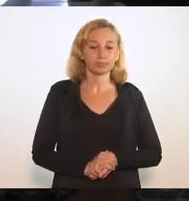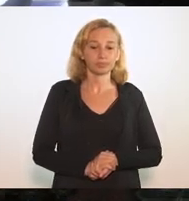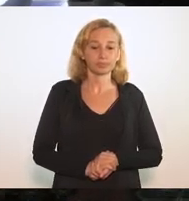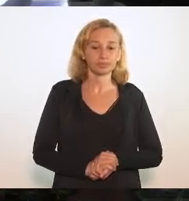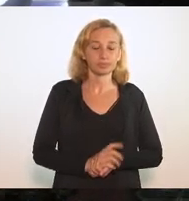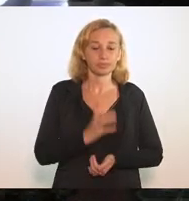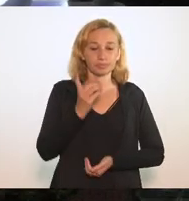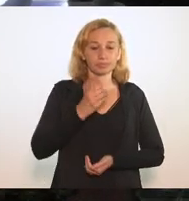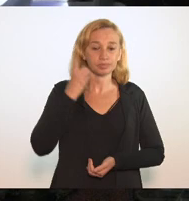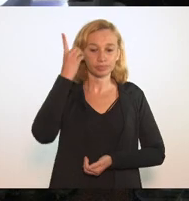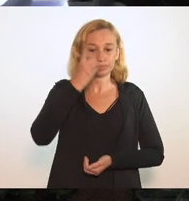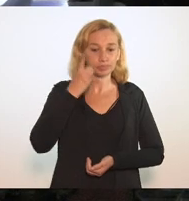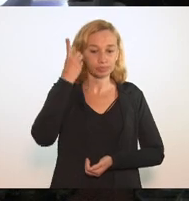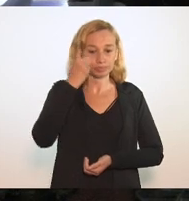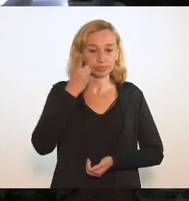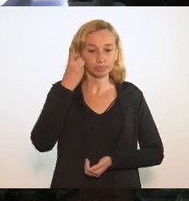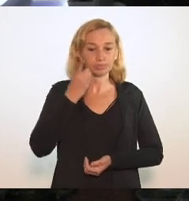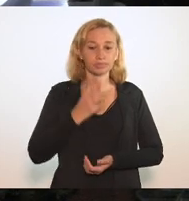Deputado